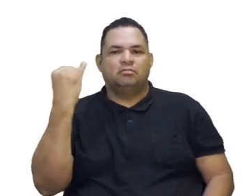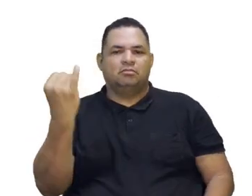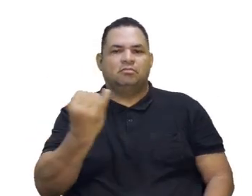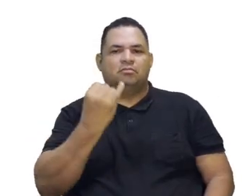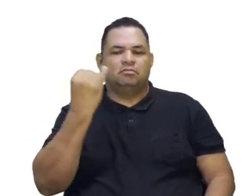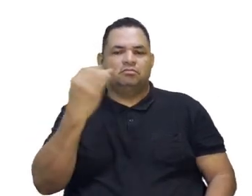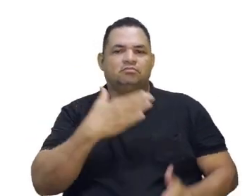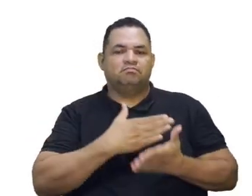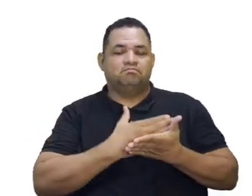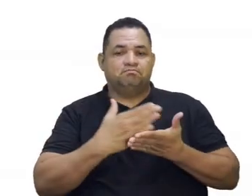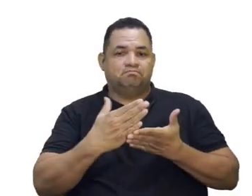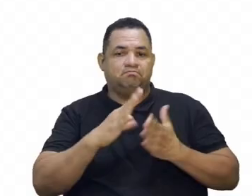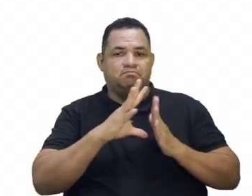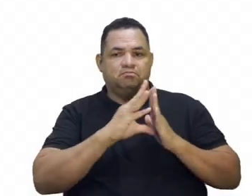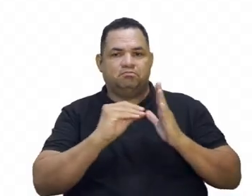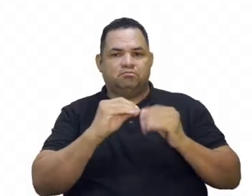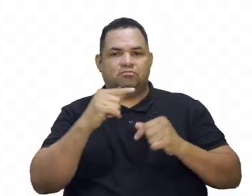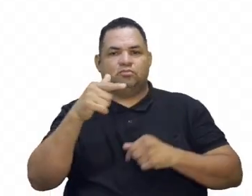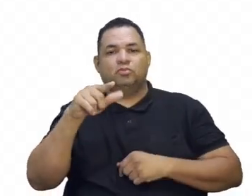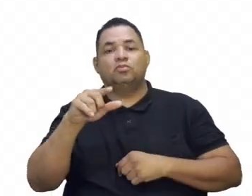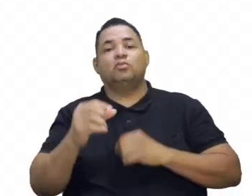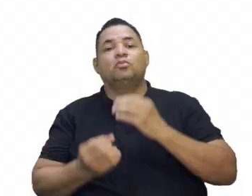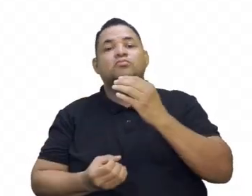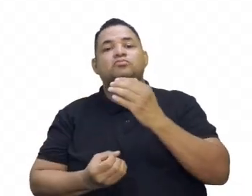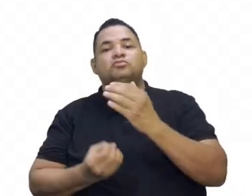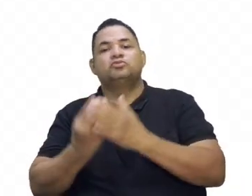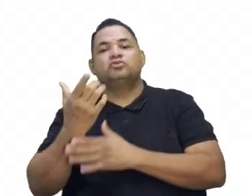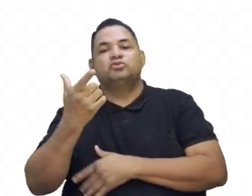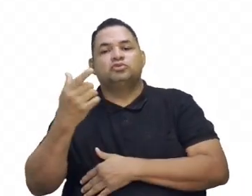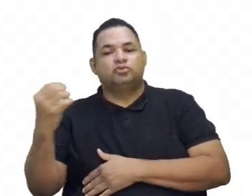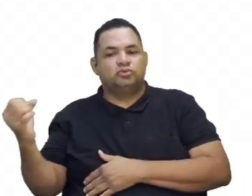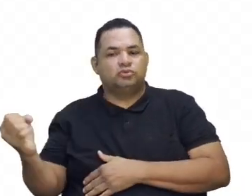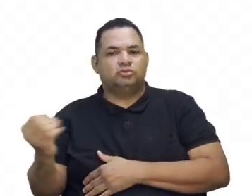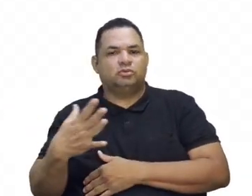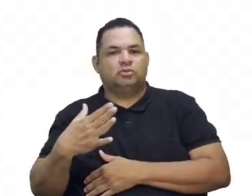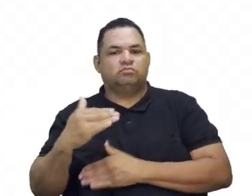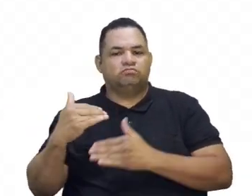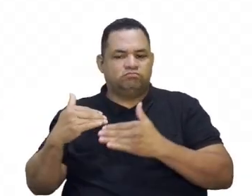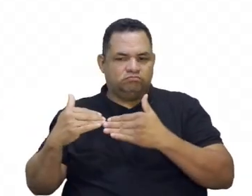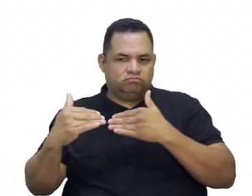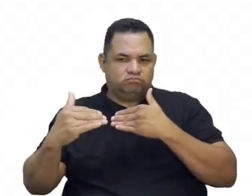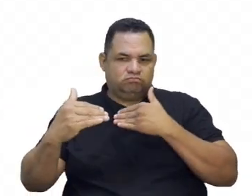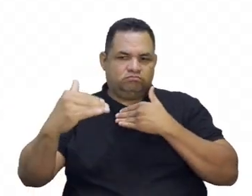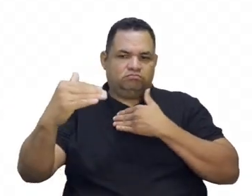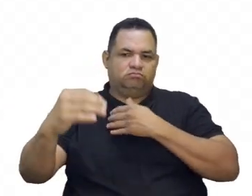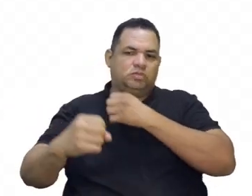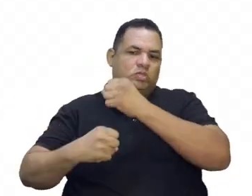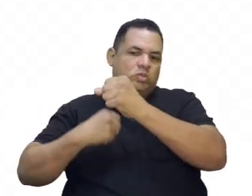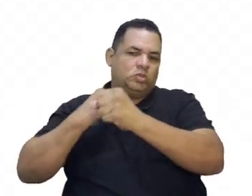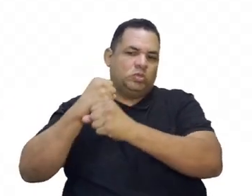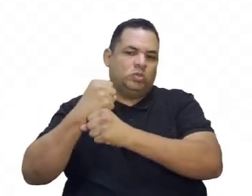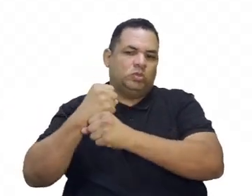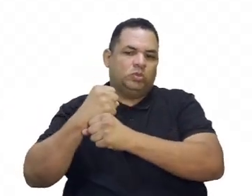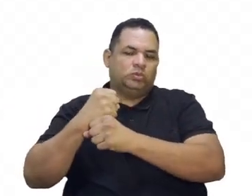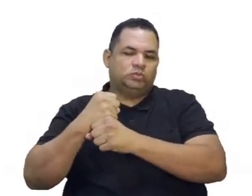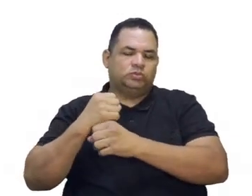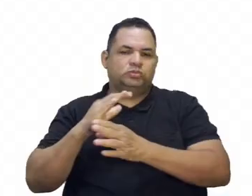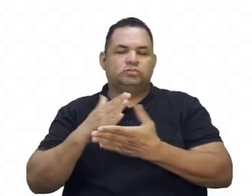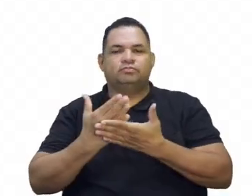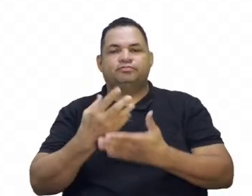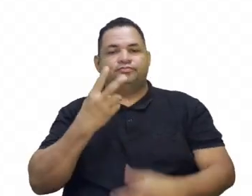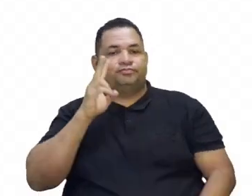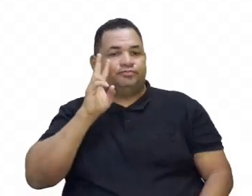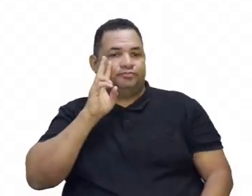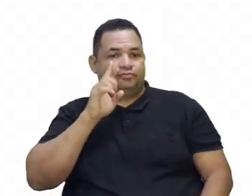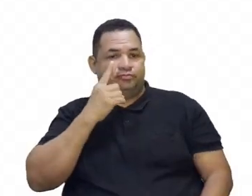a partir do modelo dele, outros modelos foram surgindo ao longo dos anos. E se você